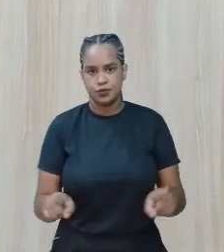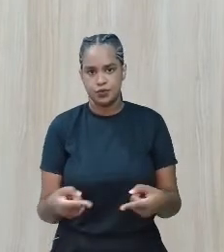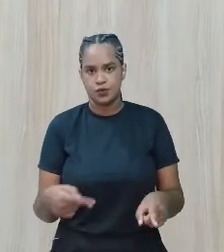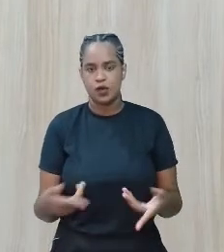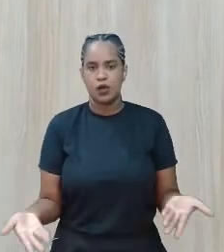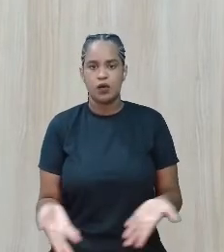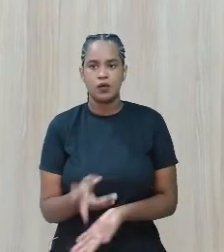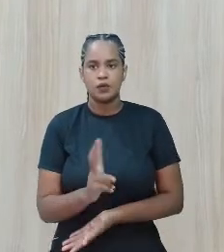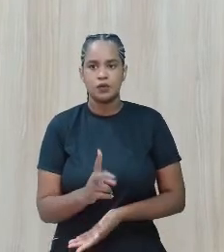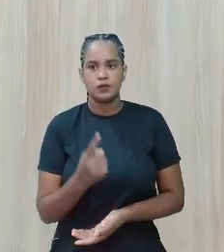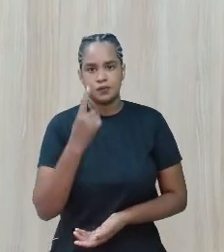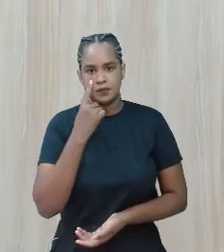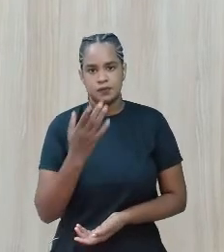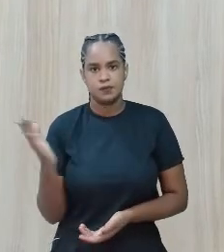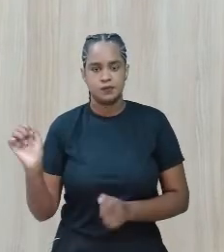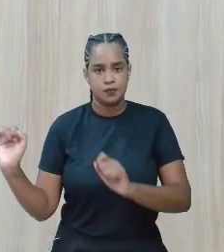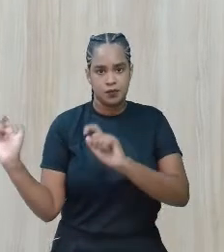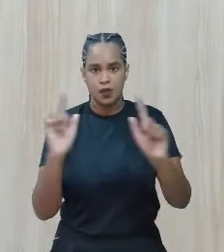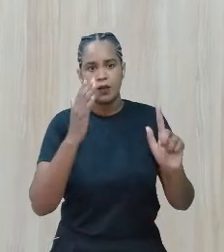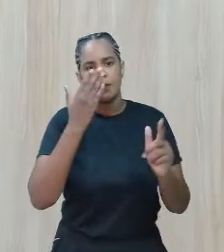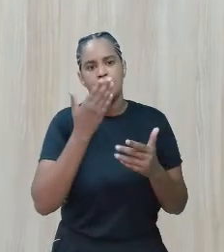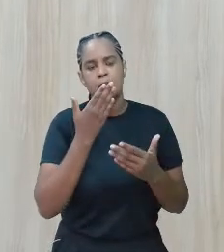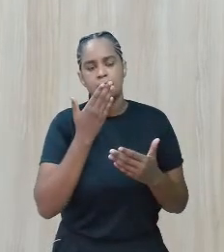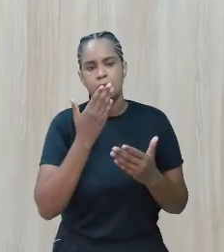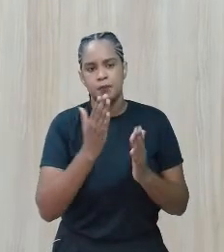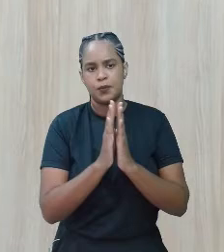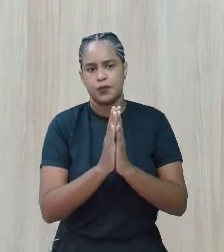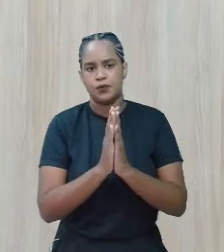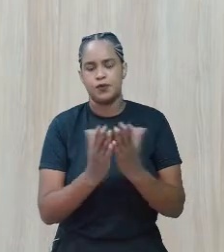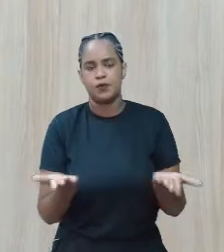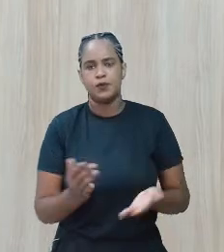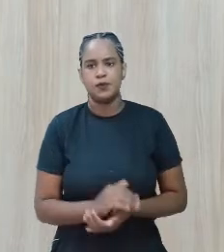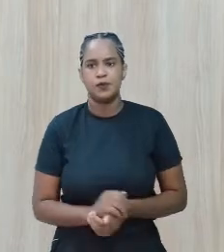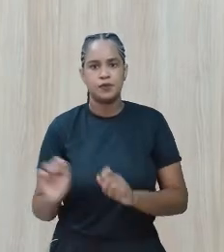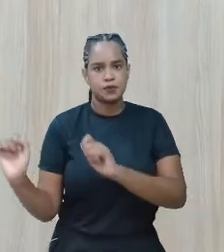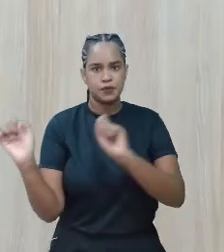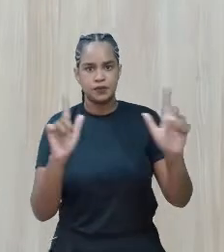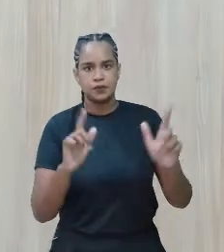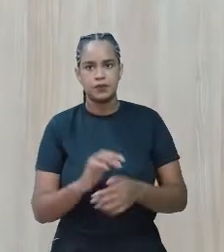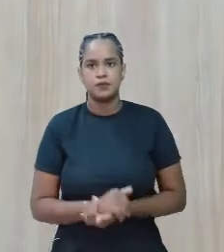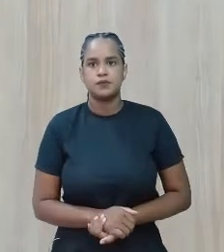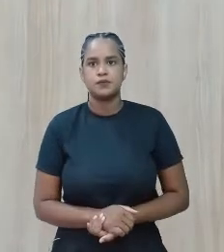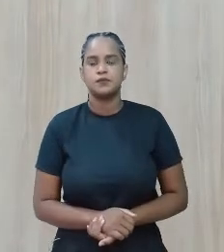pouquinho. Passa aí, por favor, mais um slide.